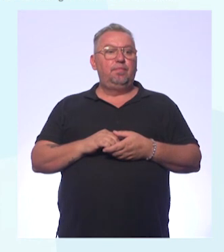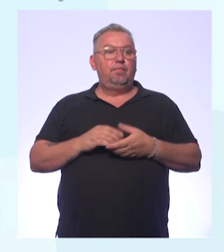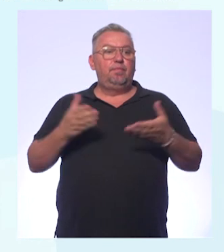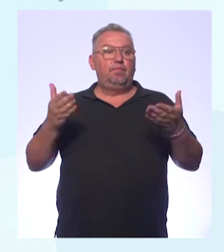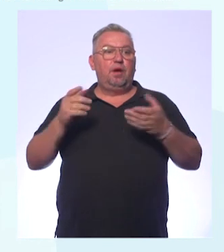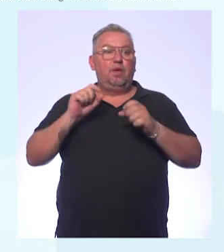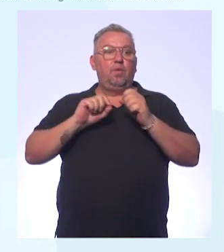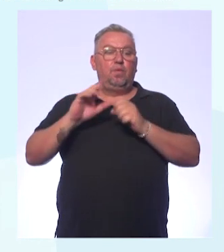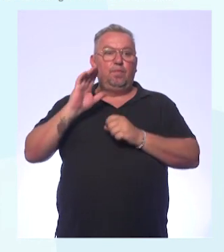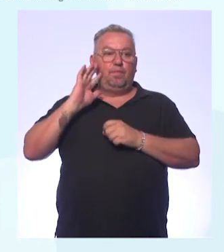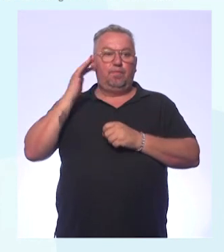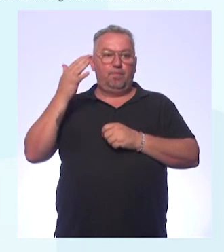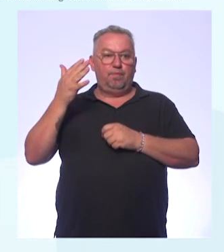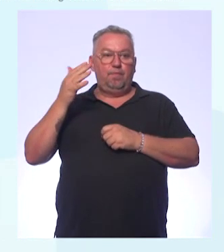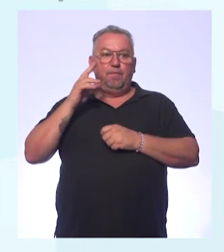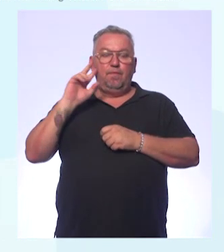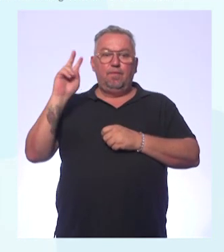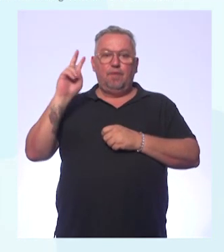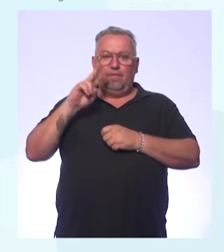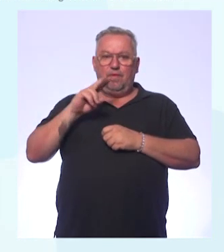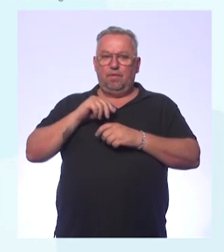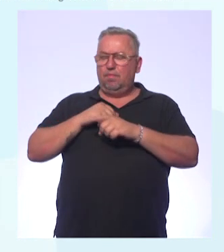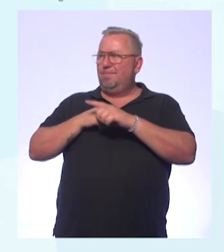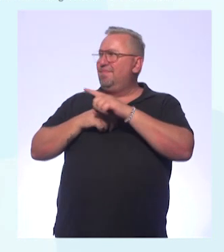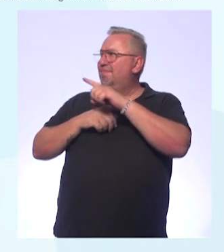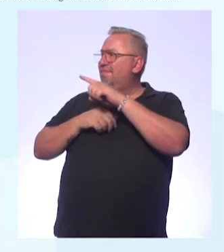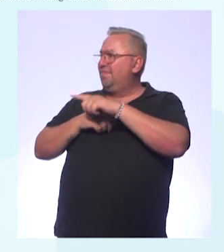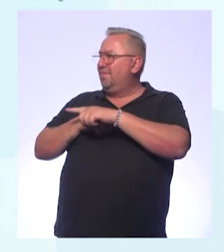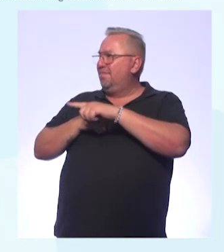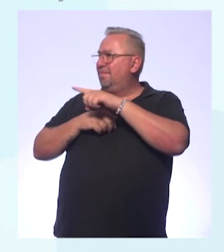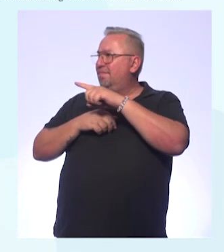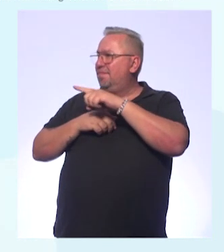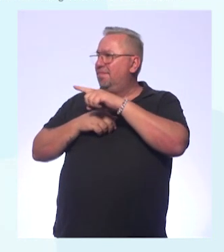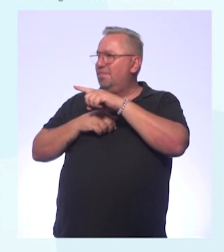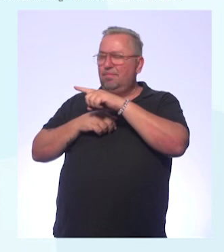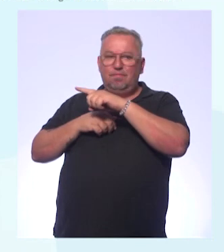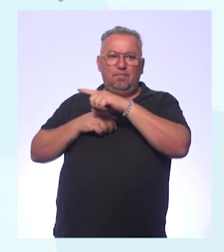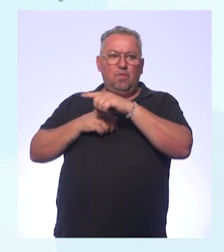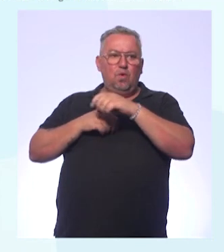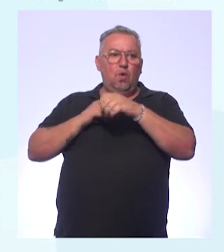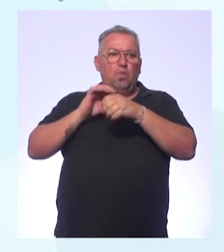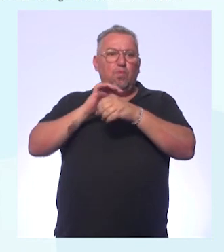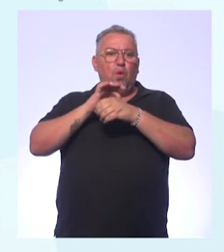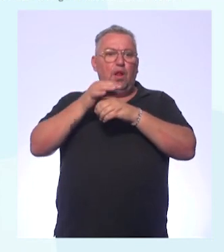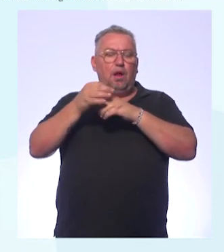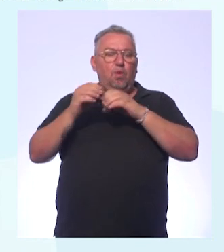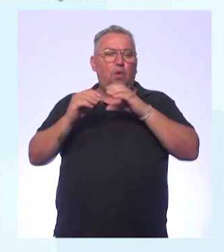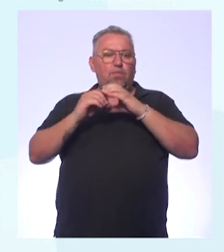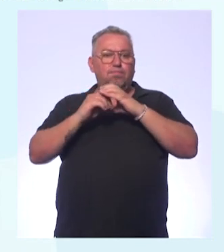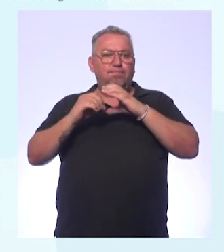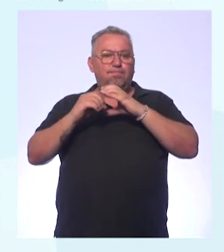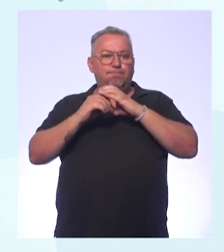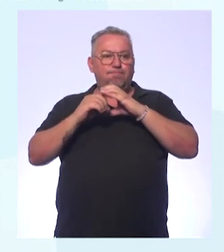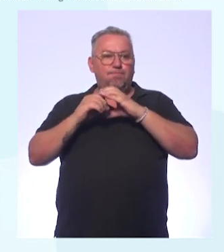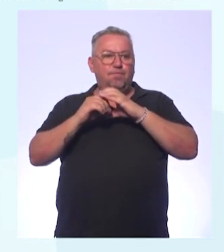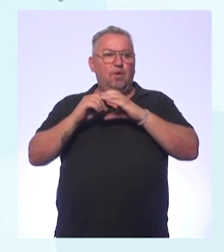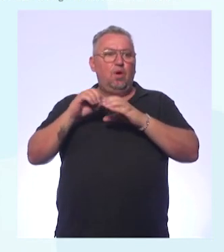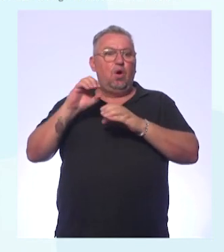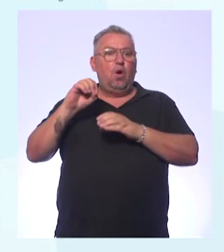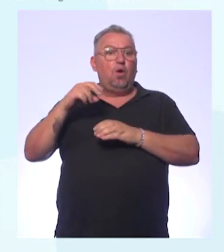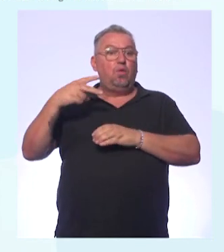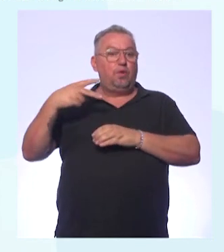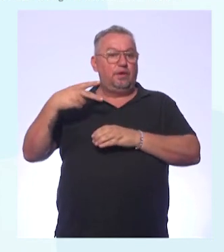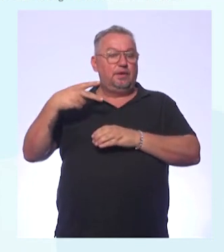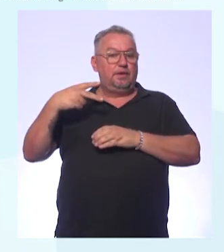que acontece? Tá vendo que tem um átomo, perdão, tem uma molécula de O2, né? Porque se são 2 átomos unidos